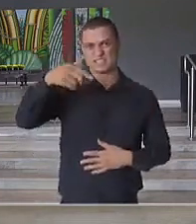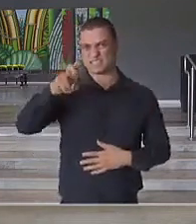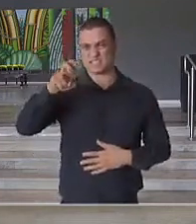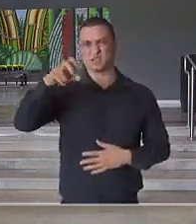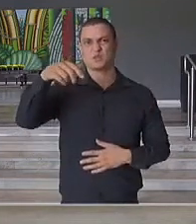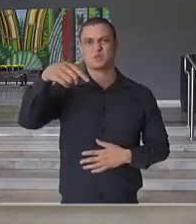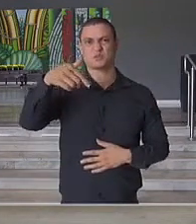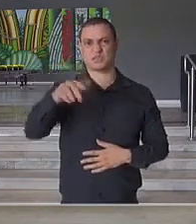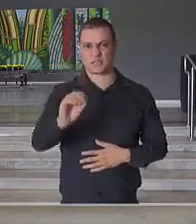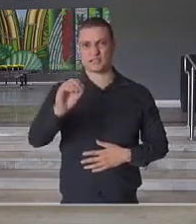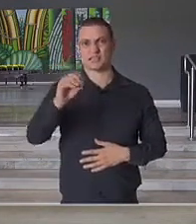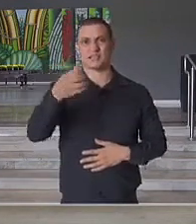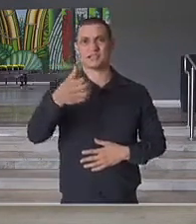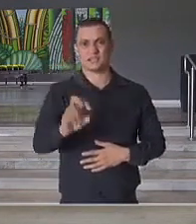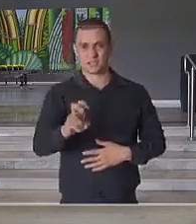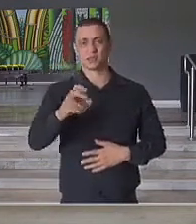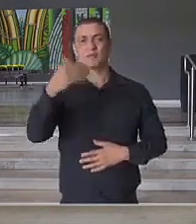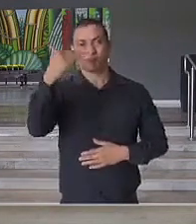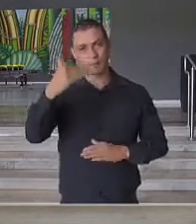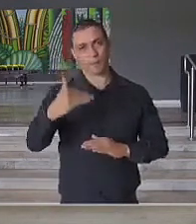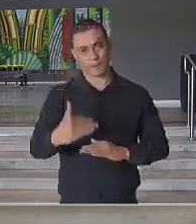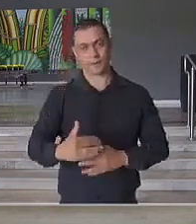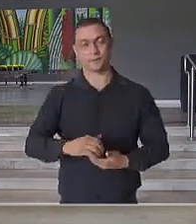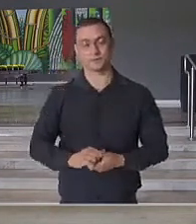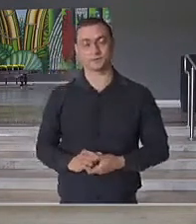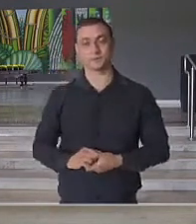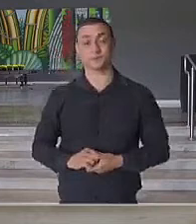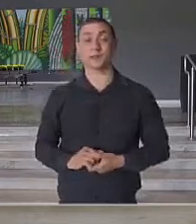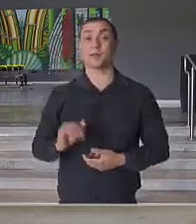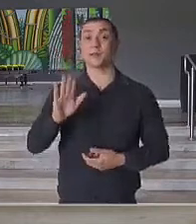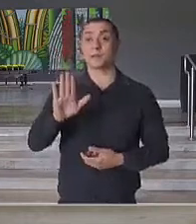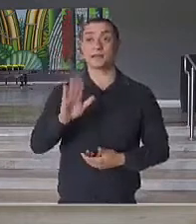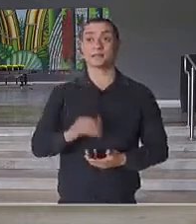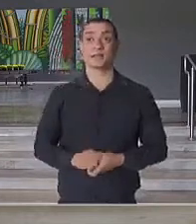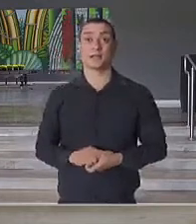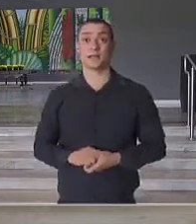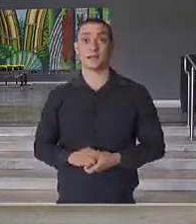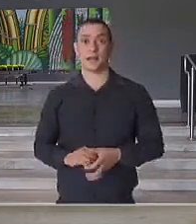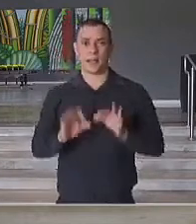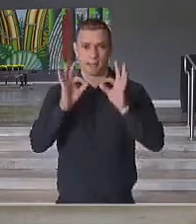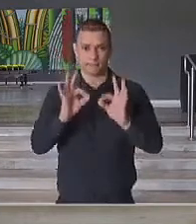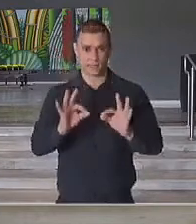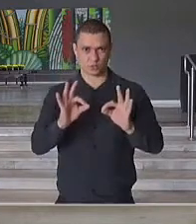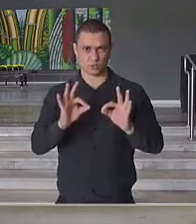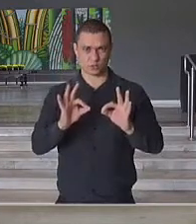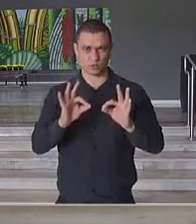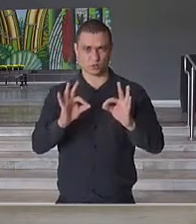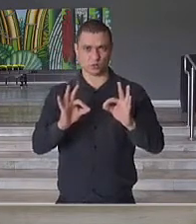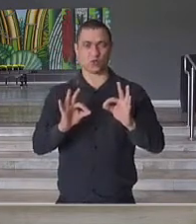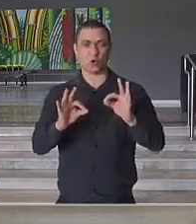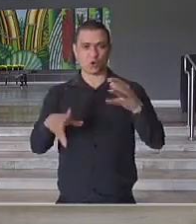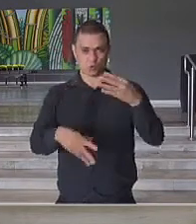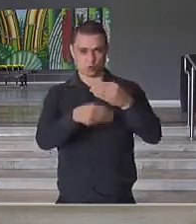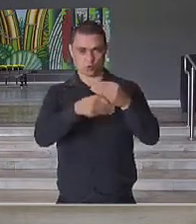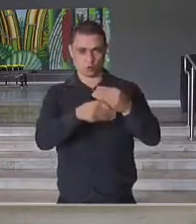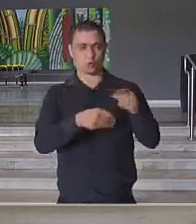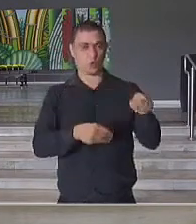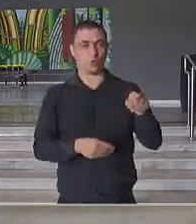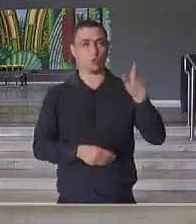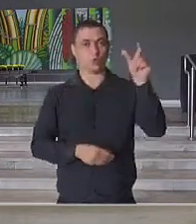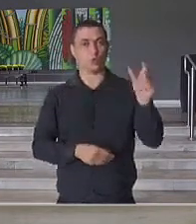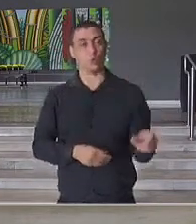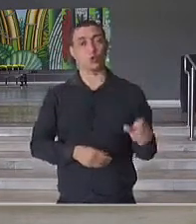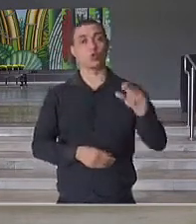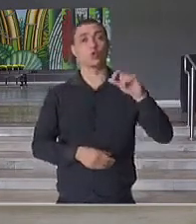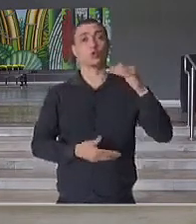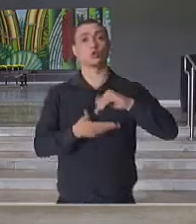mais de 65 e assim sucessivamente. Mas a precisão e a complementação da resposta será